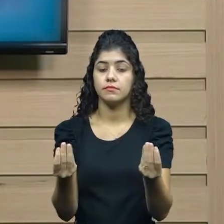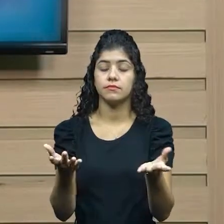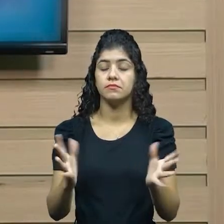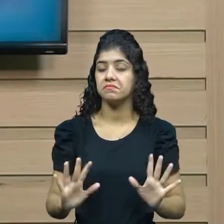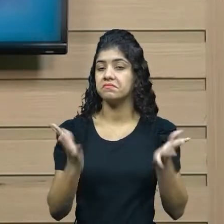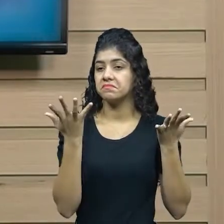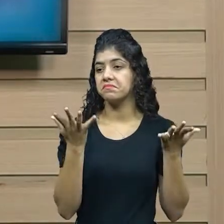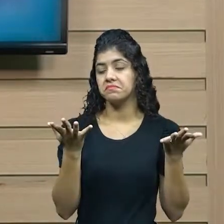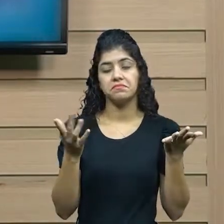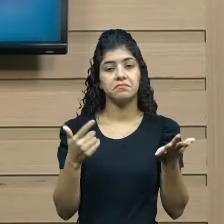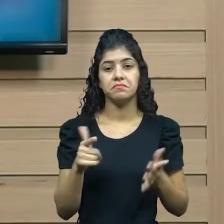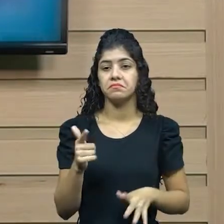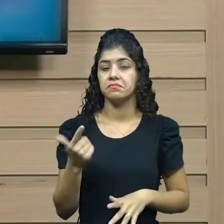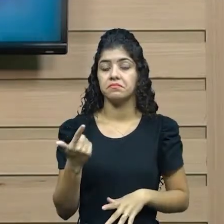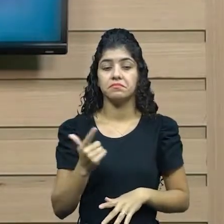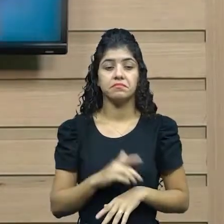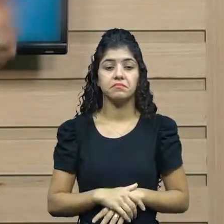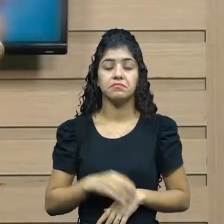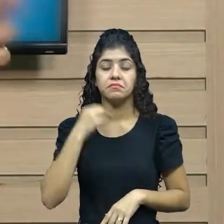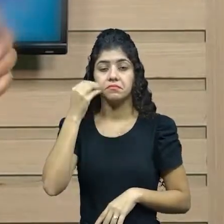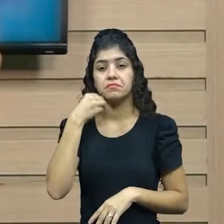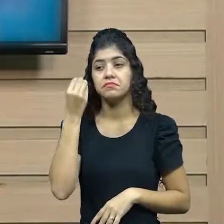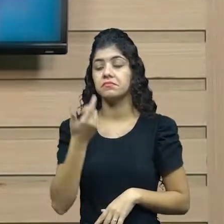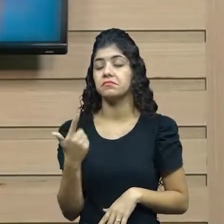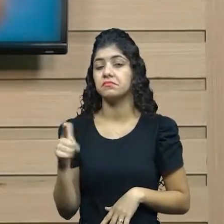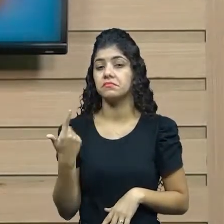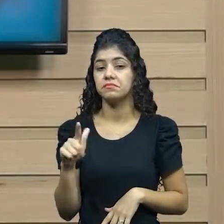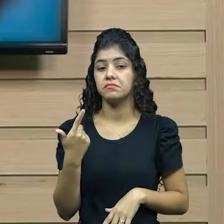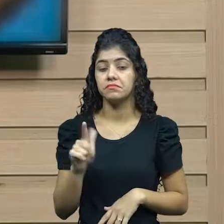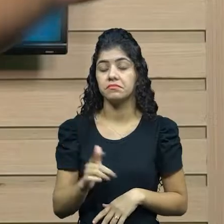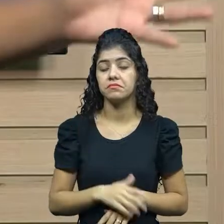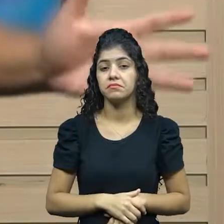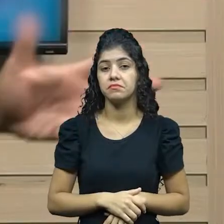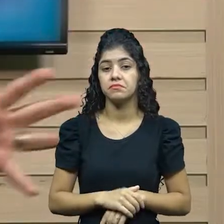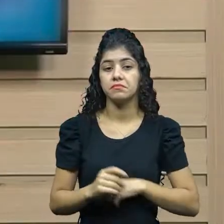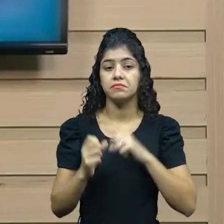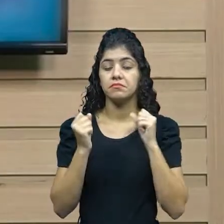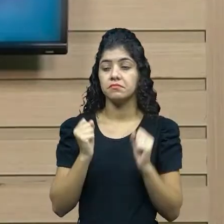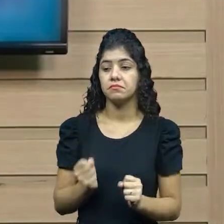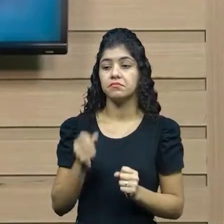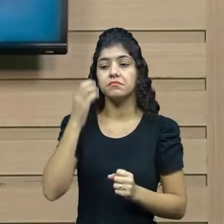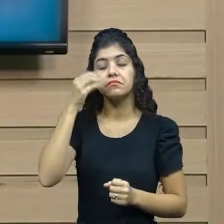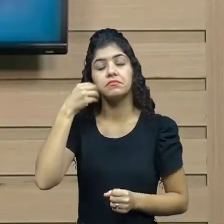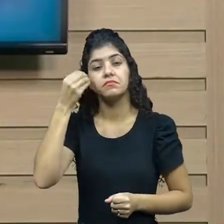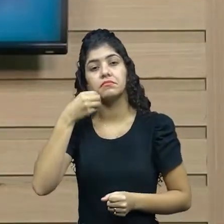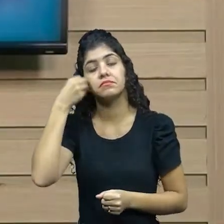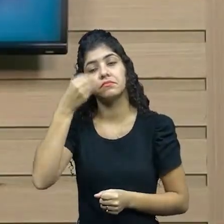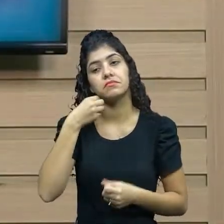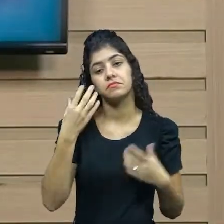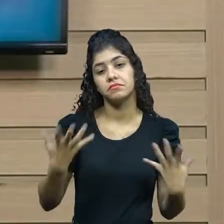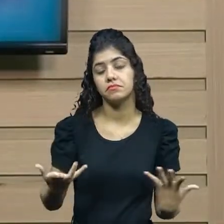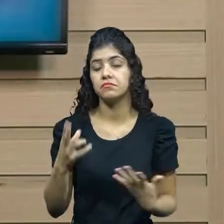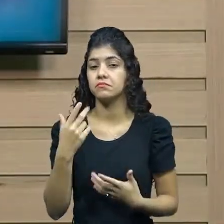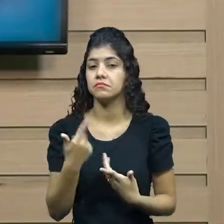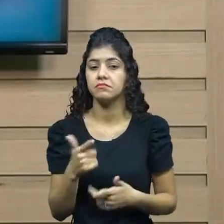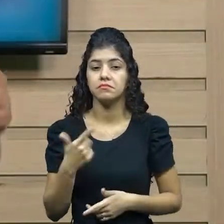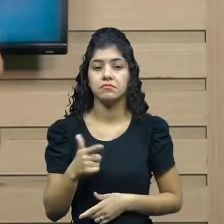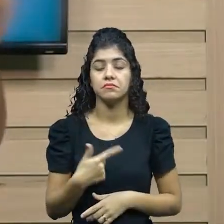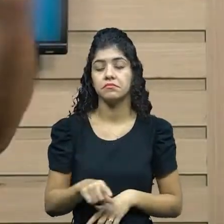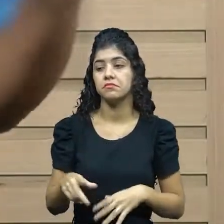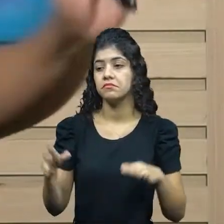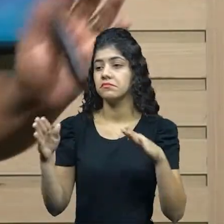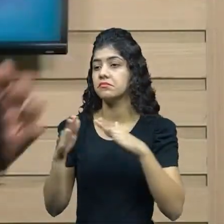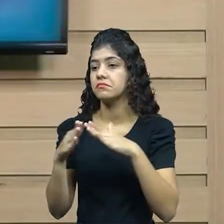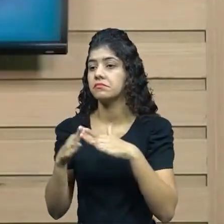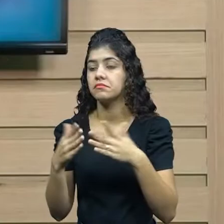evento, não é uma experiência, ou seja, não é algo que você pode experimentar, não é uma propriedade, você